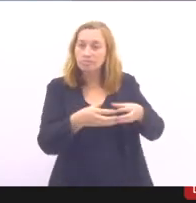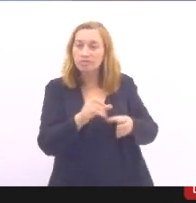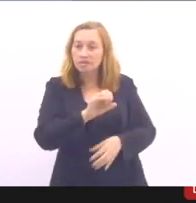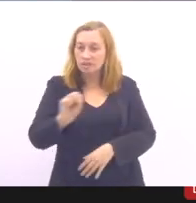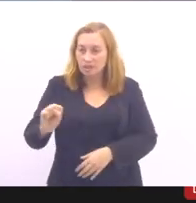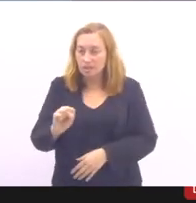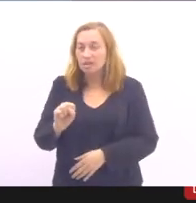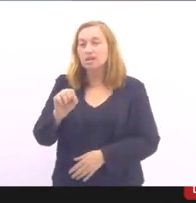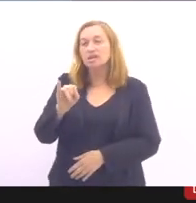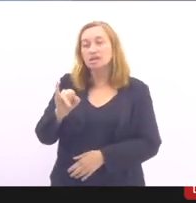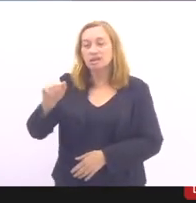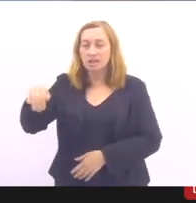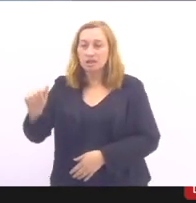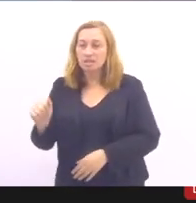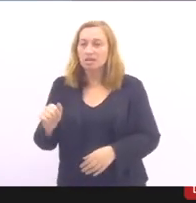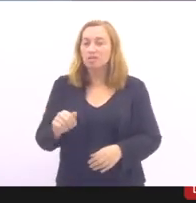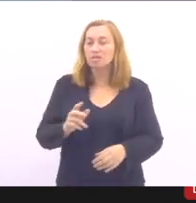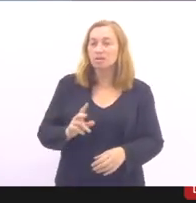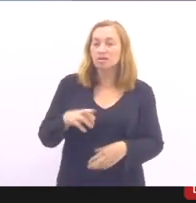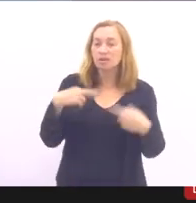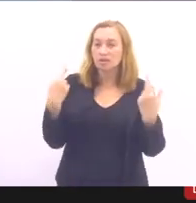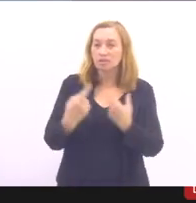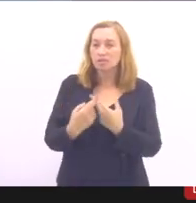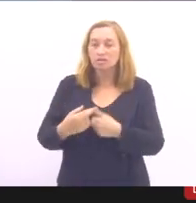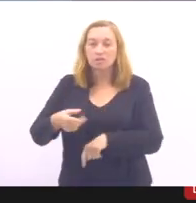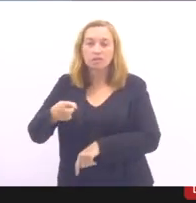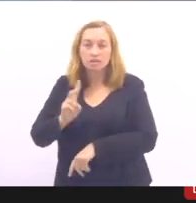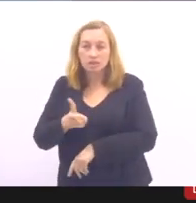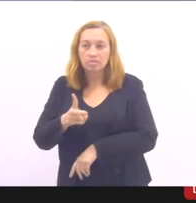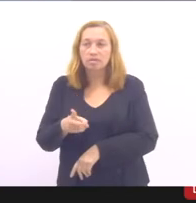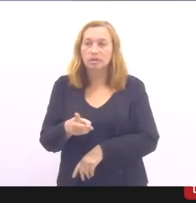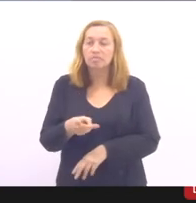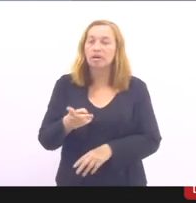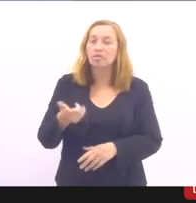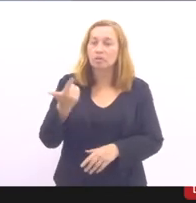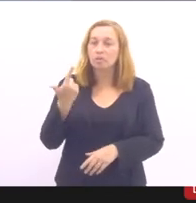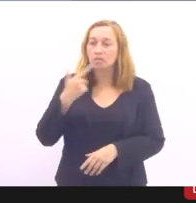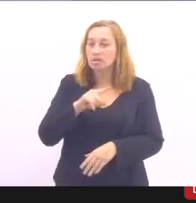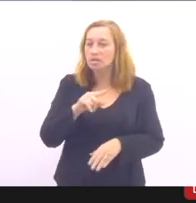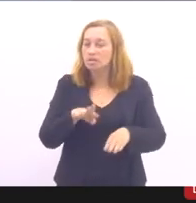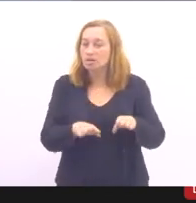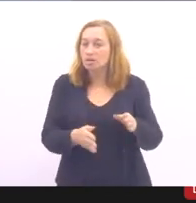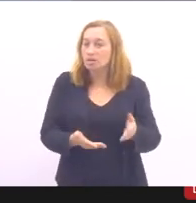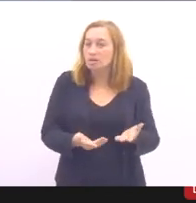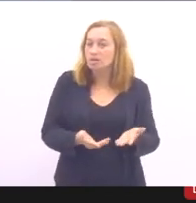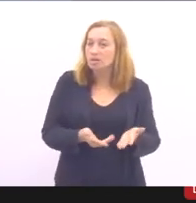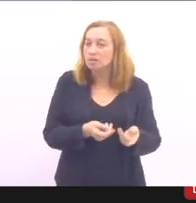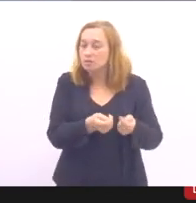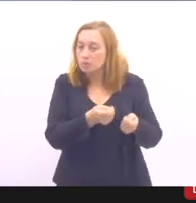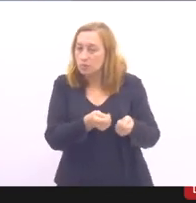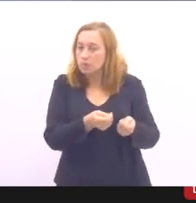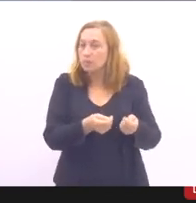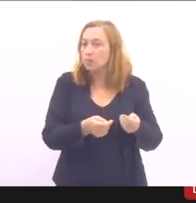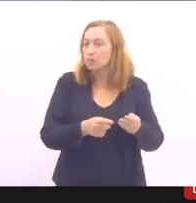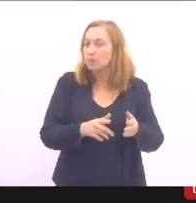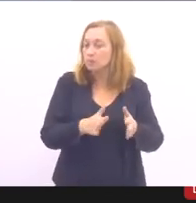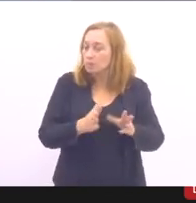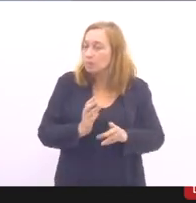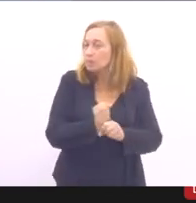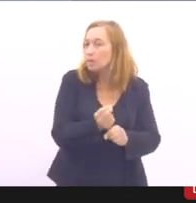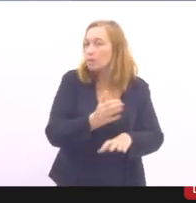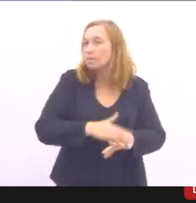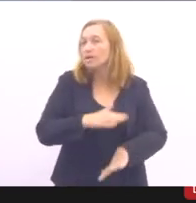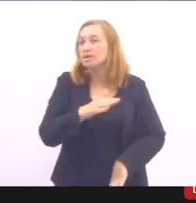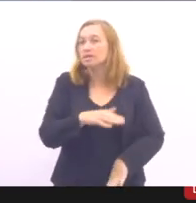do INEA, com reuniões periódicas, para que a gente consiga justamente alinhar esforços e somar, né,